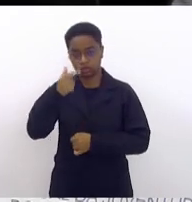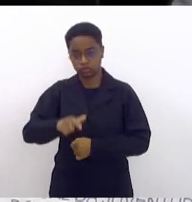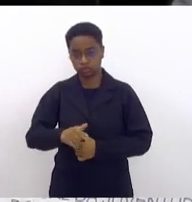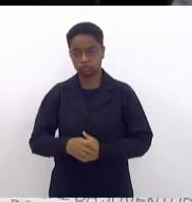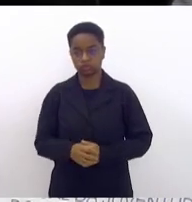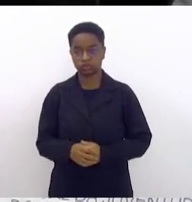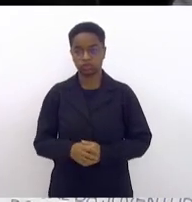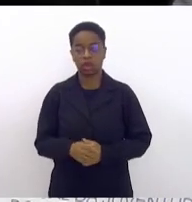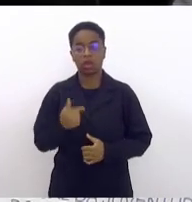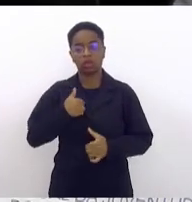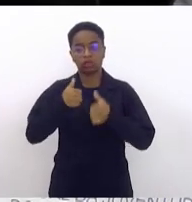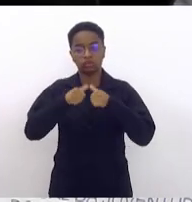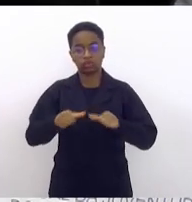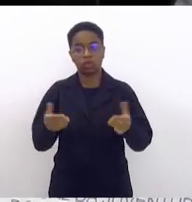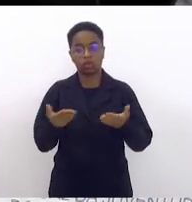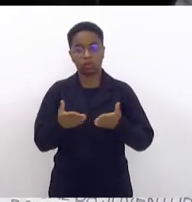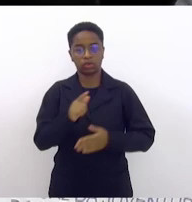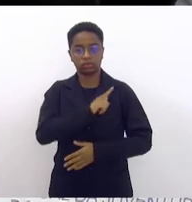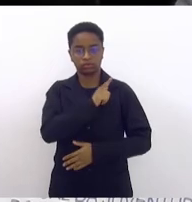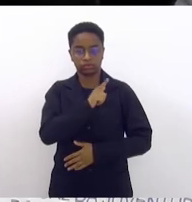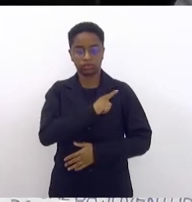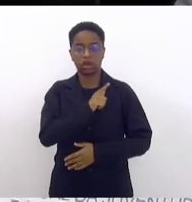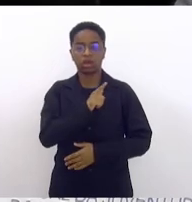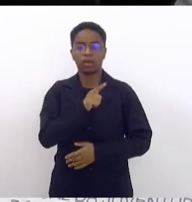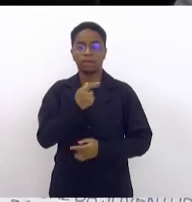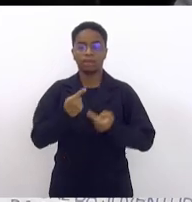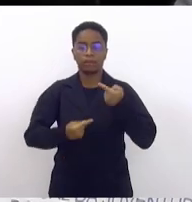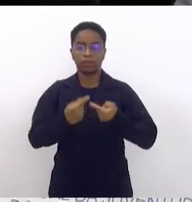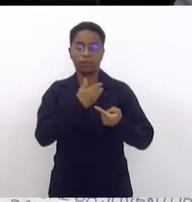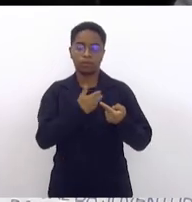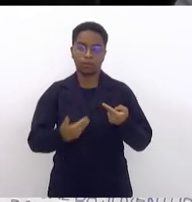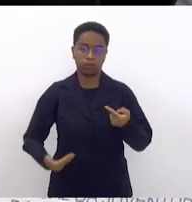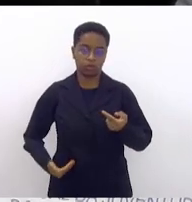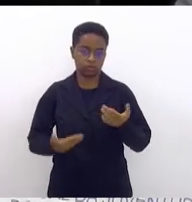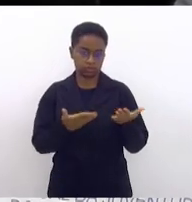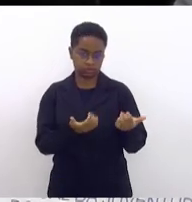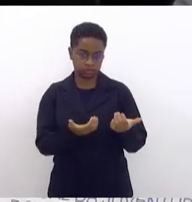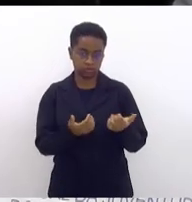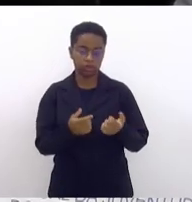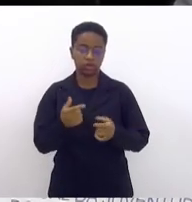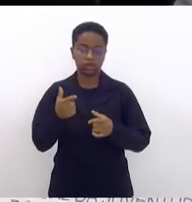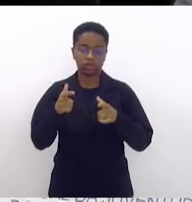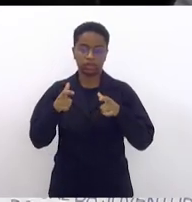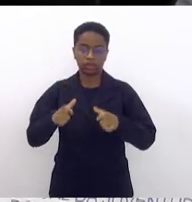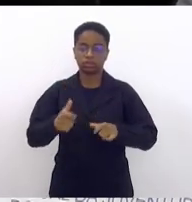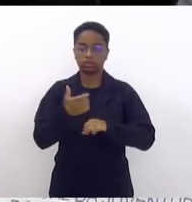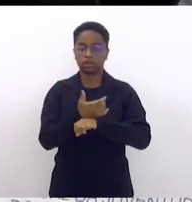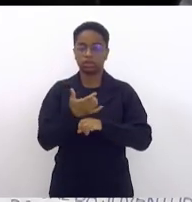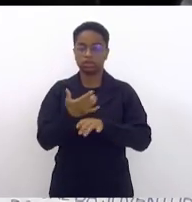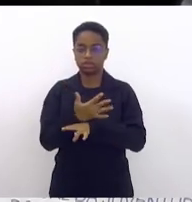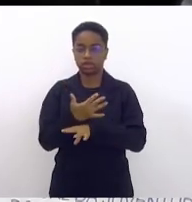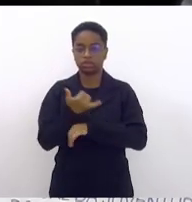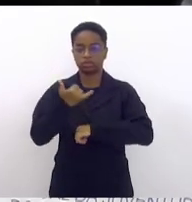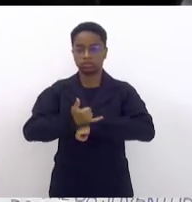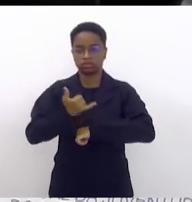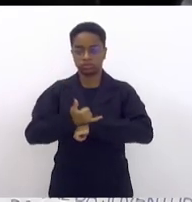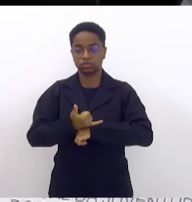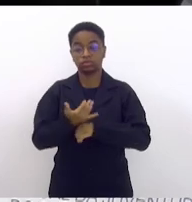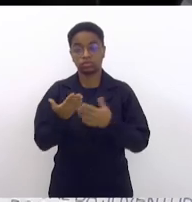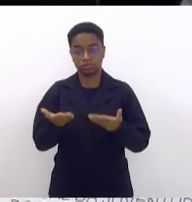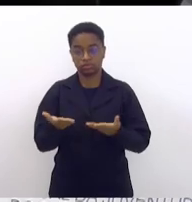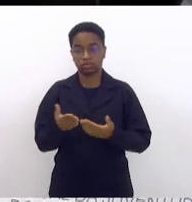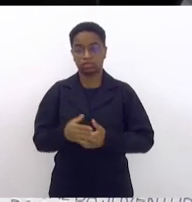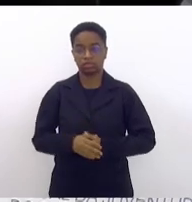estou gestora de políticas públicas Juventude de Volta Redonda eh numa missão que aí me foi dada pelo pelo né